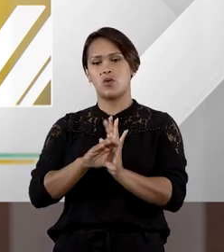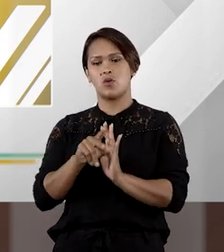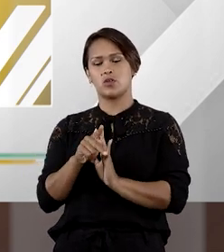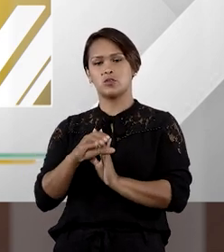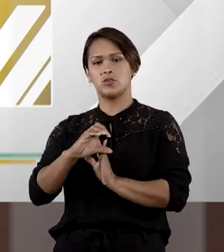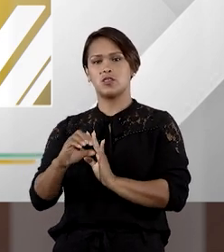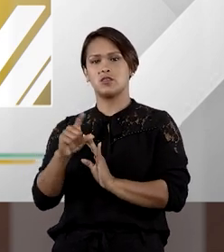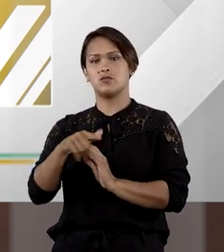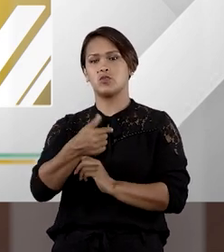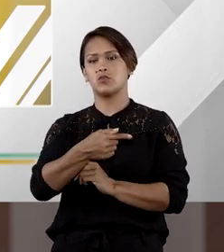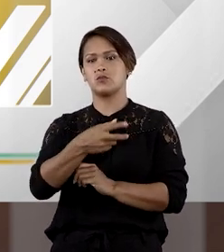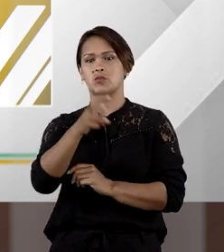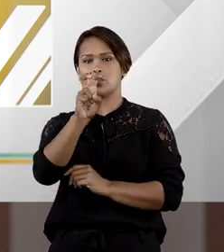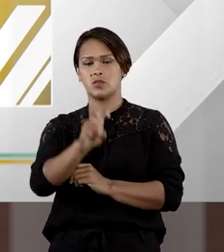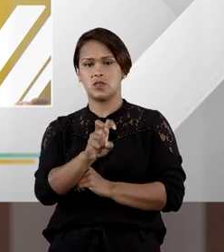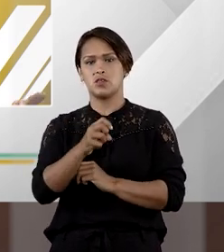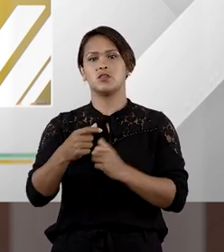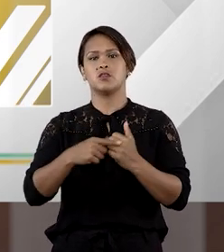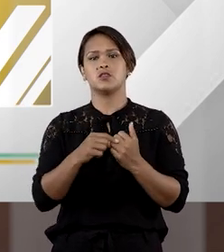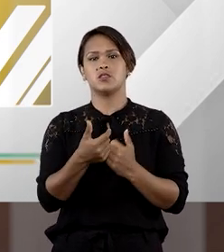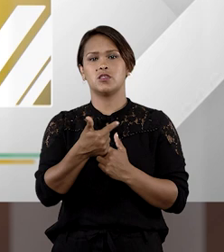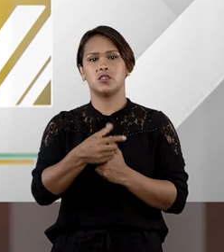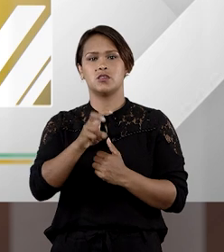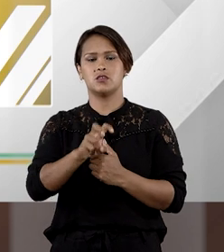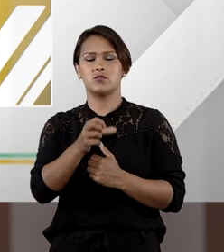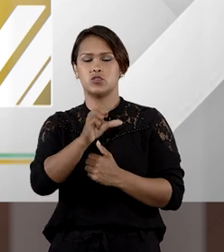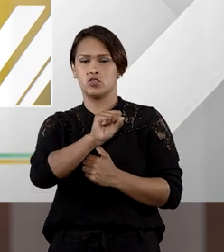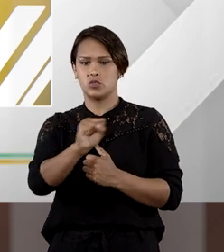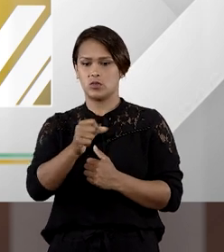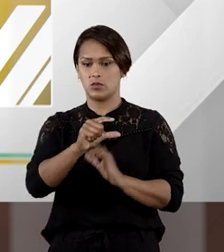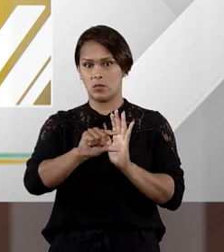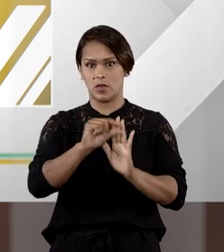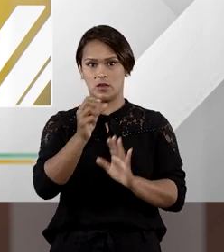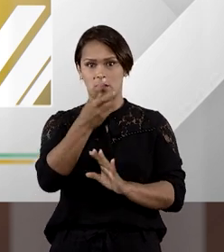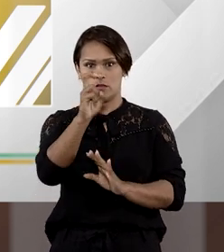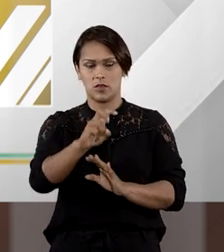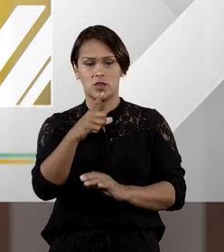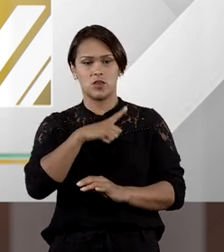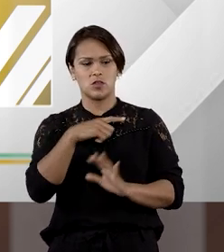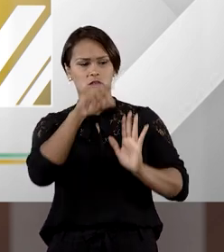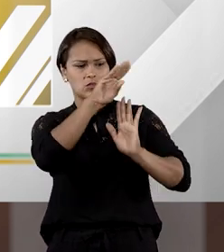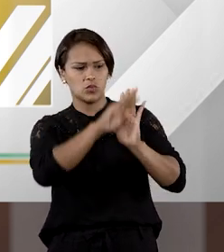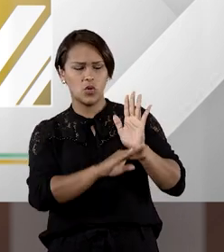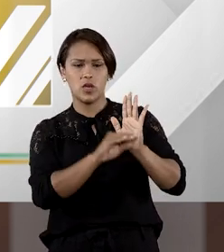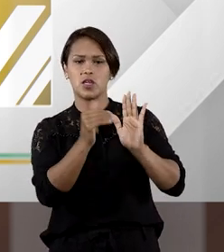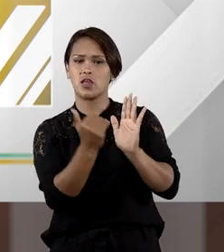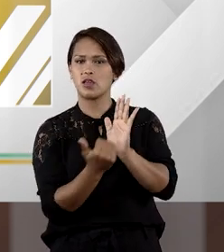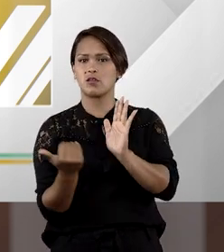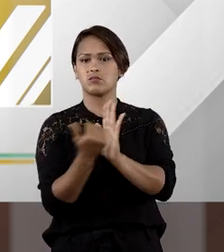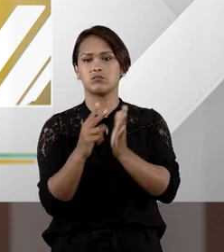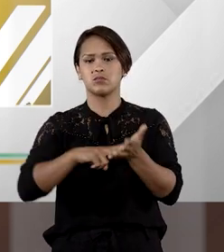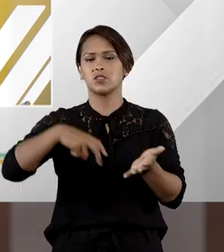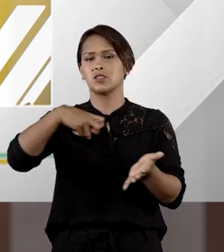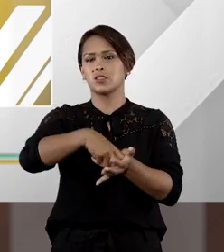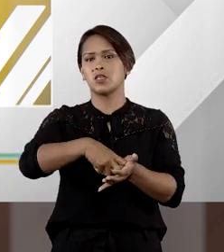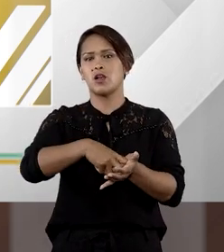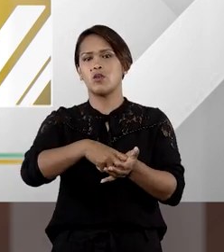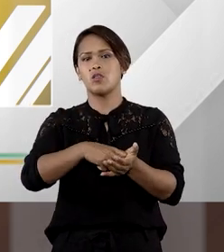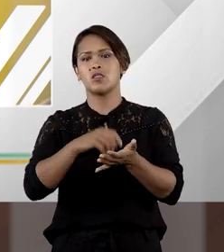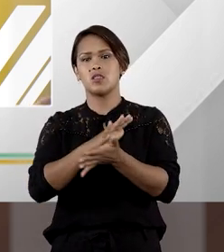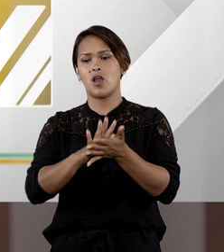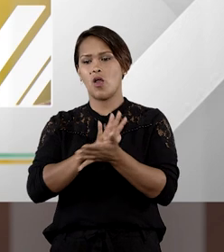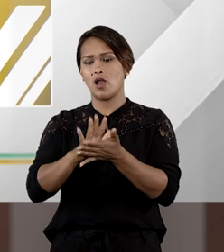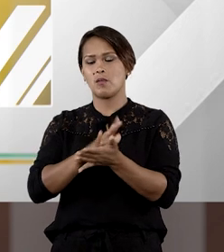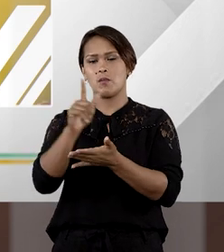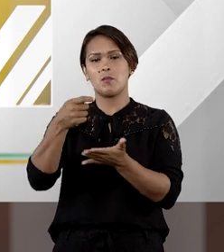Código de Processo Civil de 2015, no artigo 528, parágrafo 5º, prevê que o cumprimento da pena não exime o